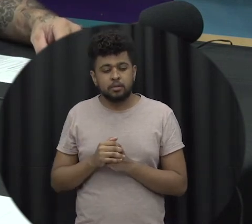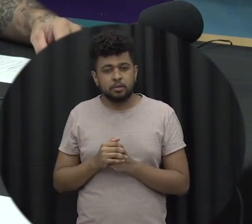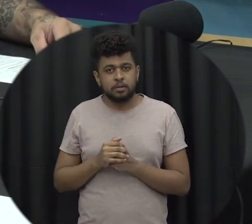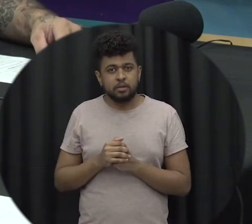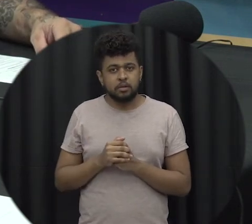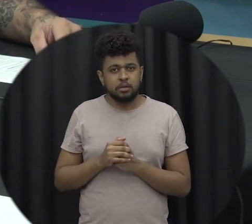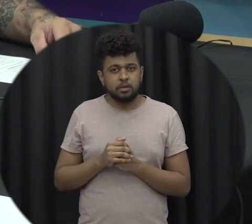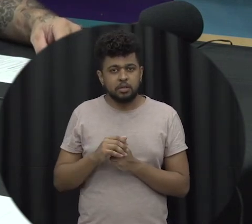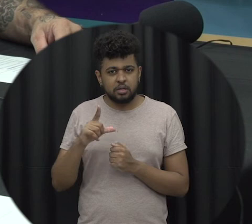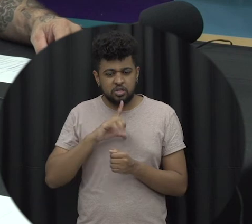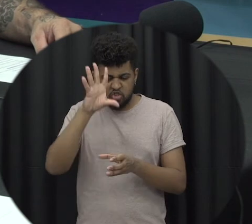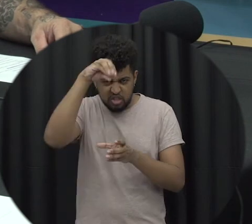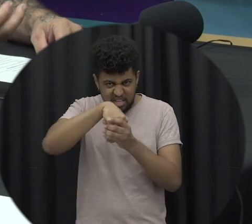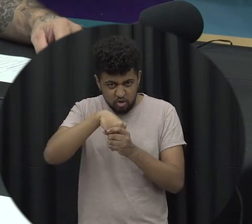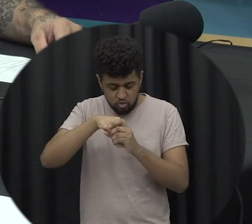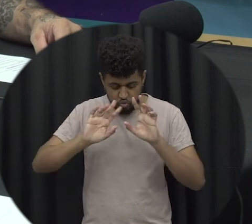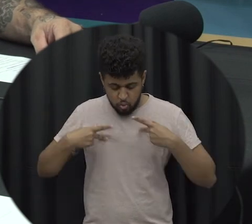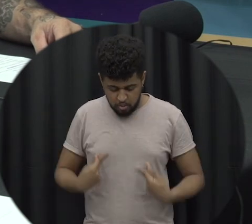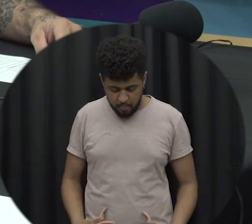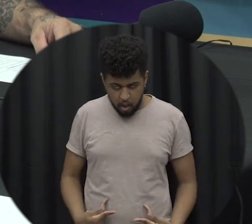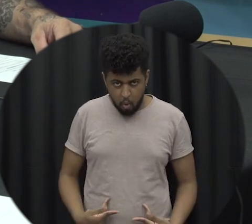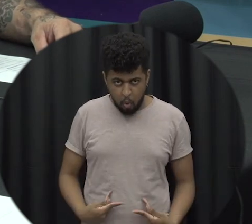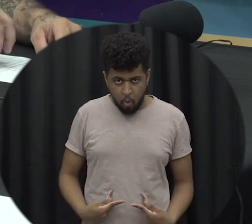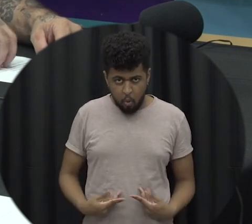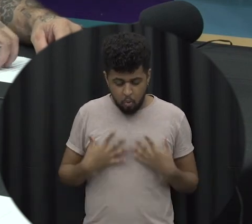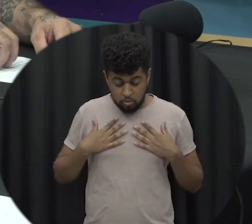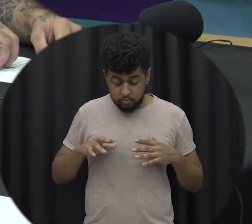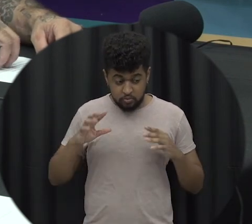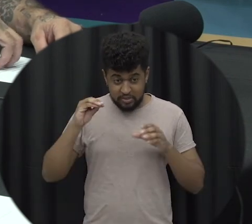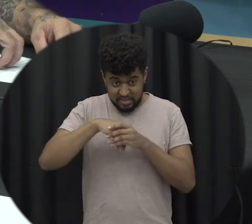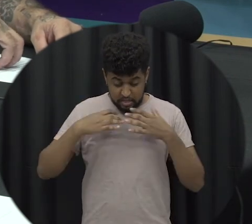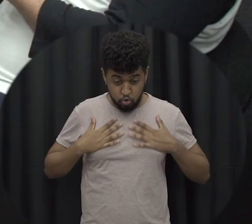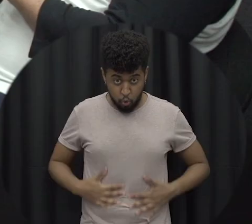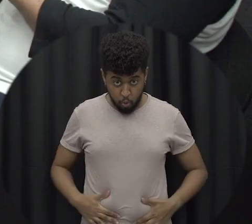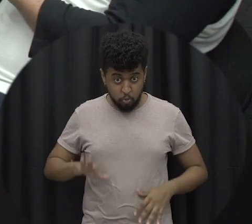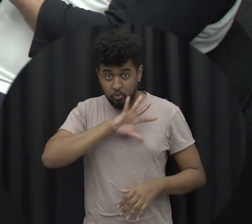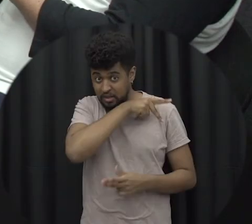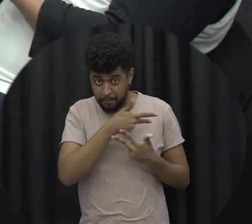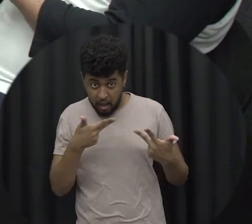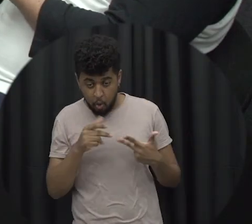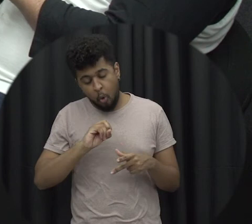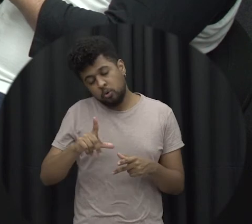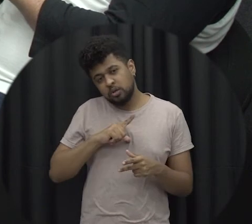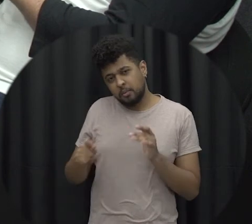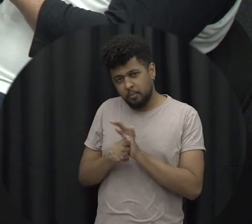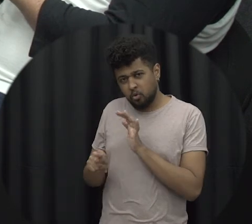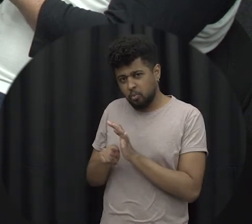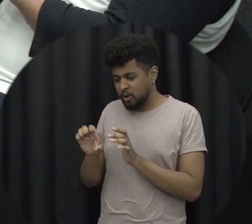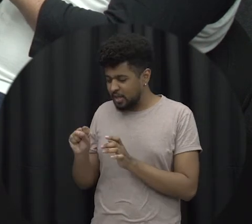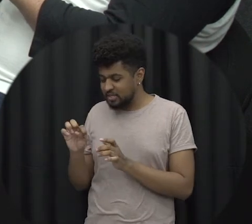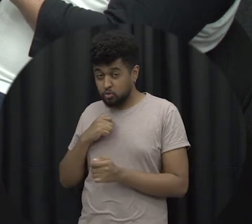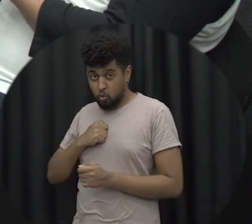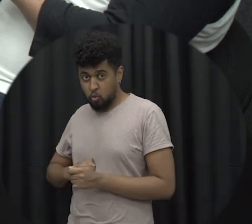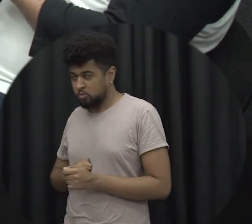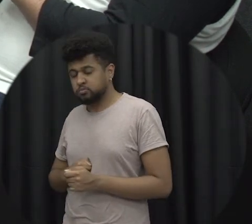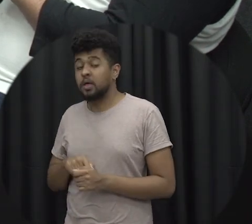de dentro do animal ou é um fungo que está no ambiente e se reproduz no esterco? Isso, ele está no ambiente. Ele está